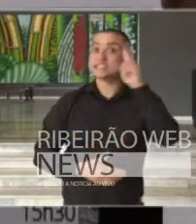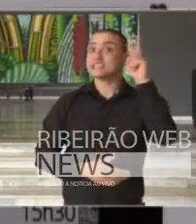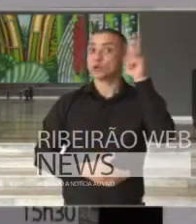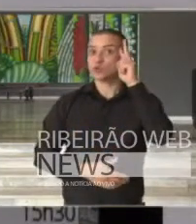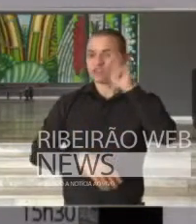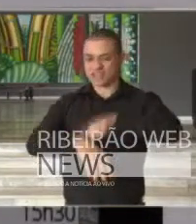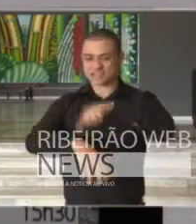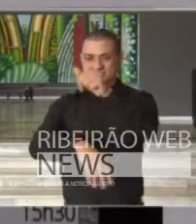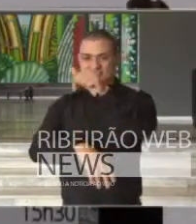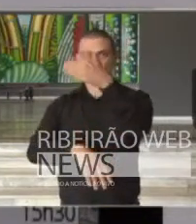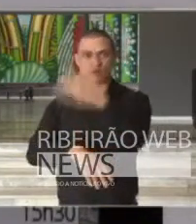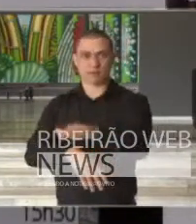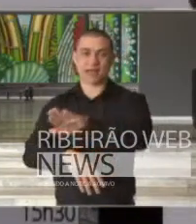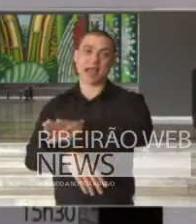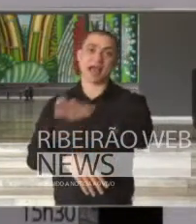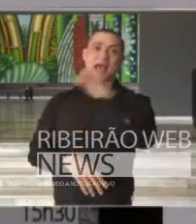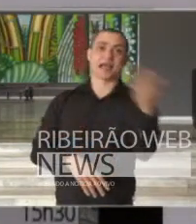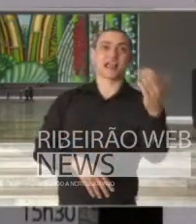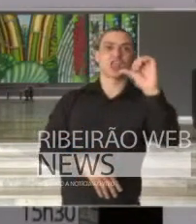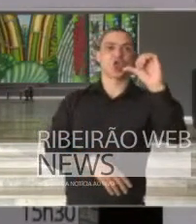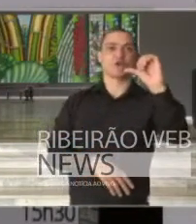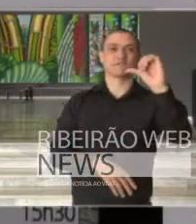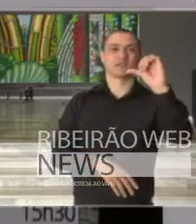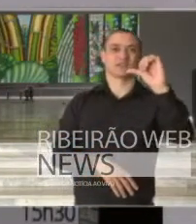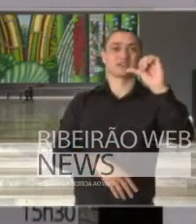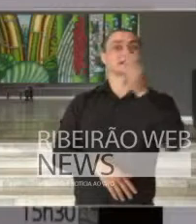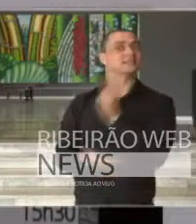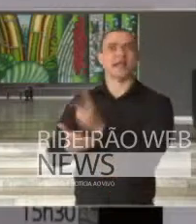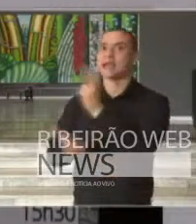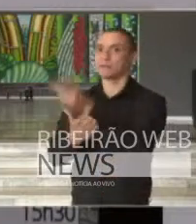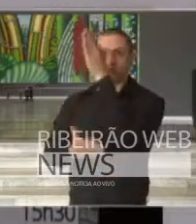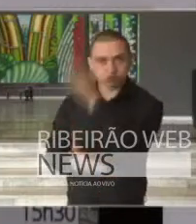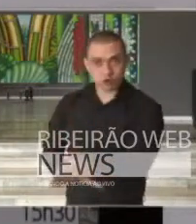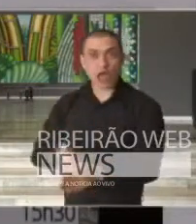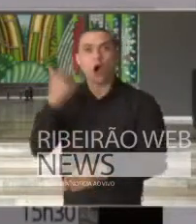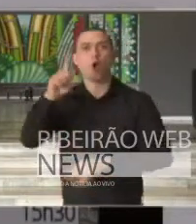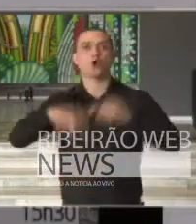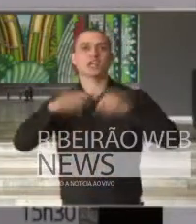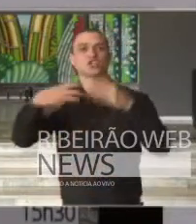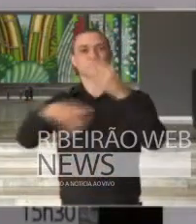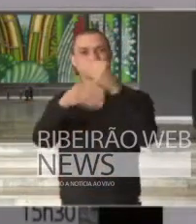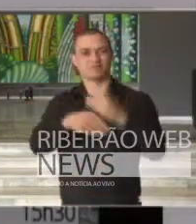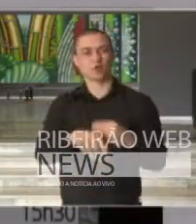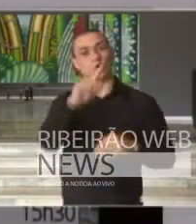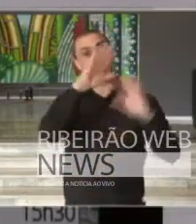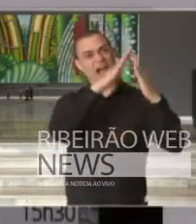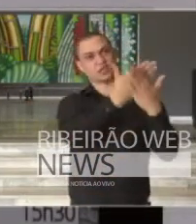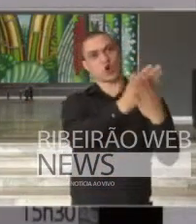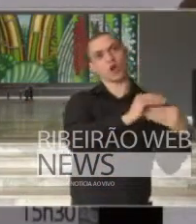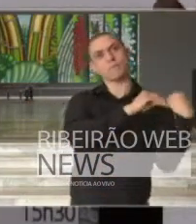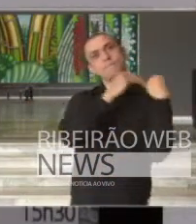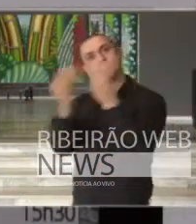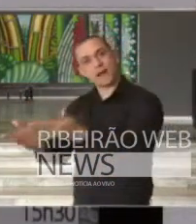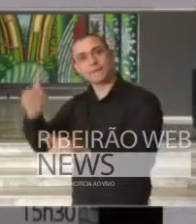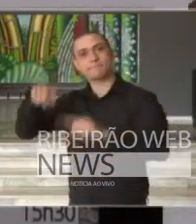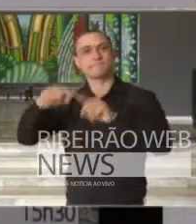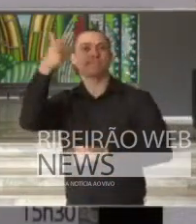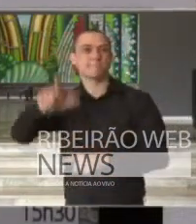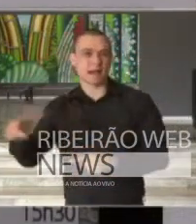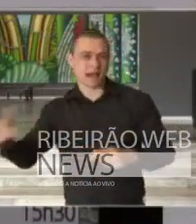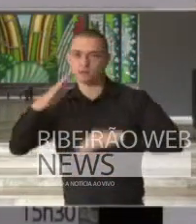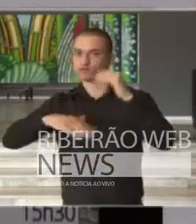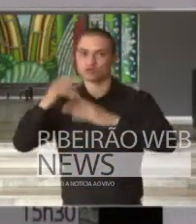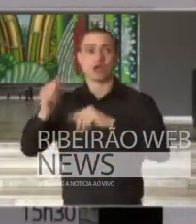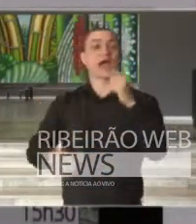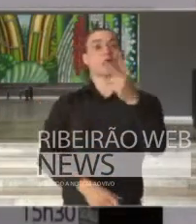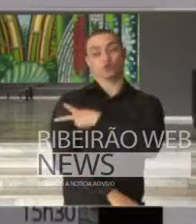segunda-feira às 7h30 até às 9 horas. E aí mais atividades que a escola poderá enviar. E assim por diante, segundo ano